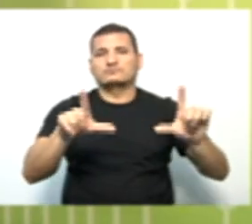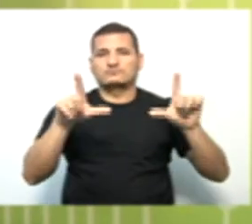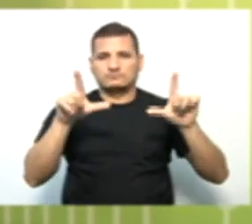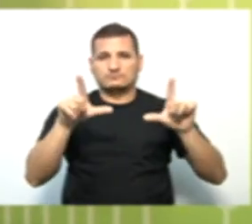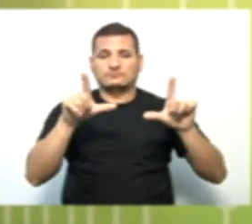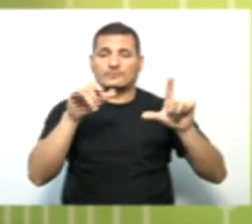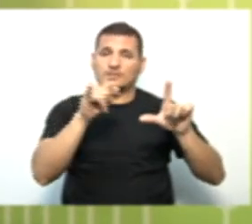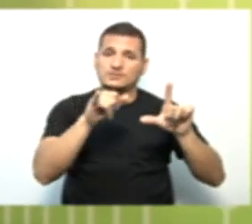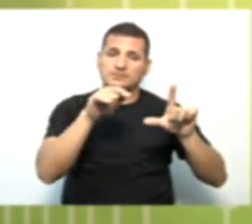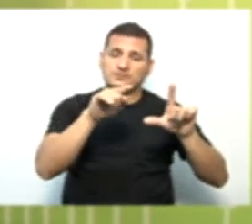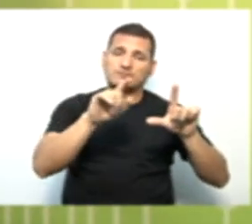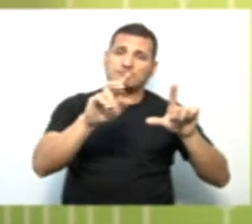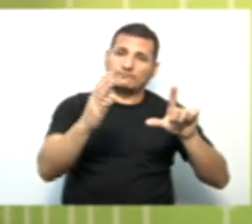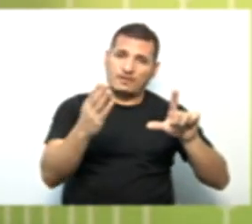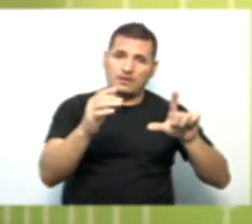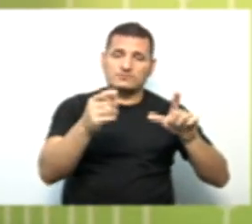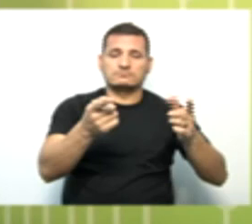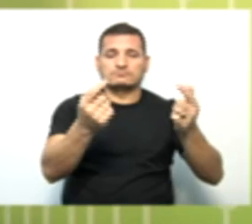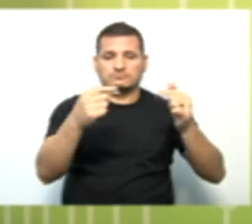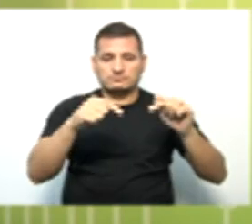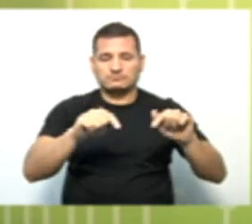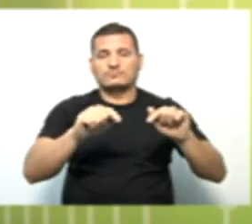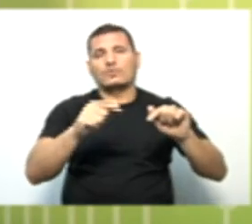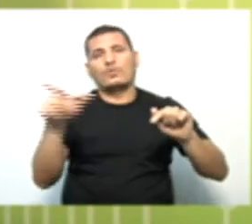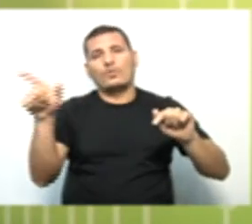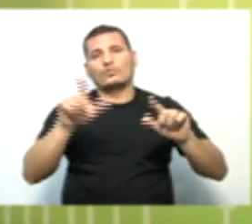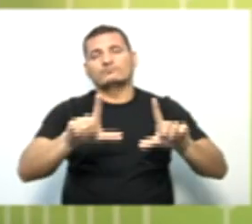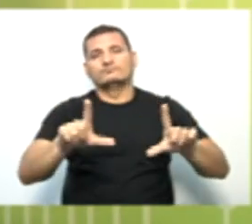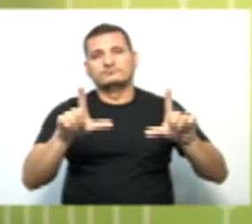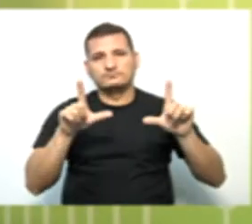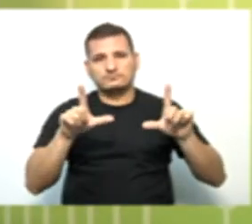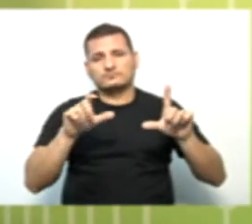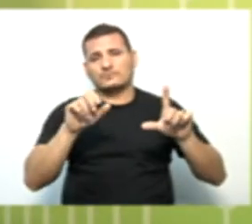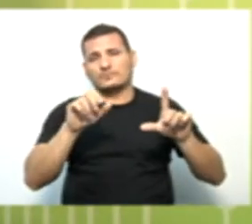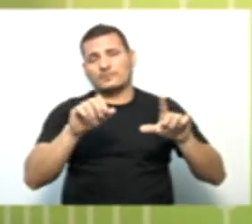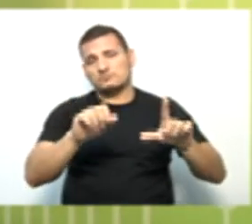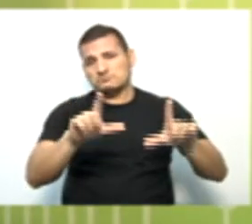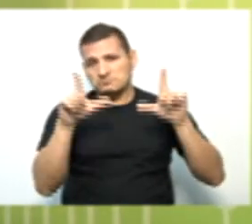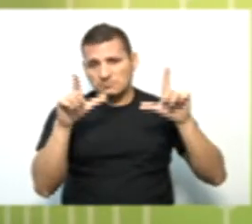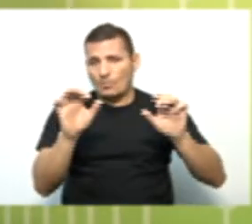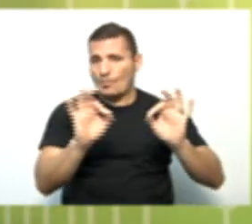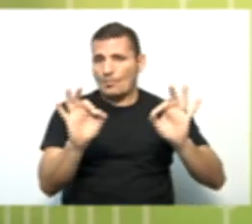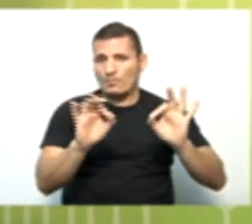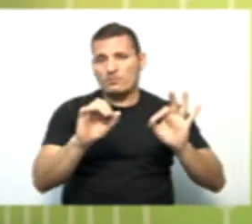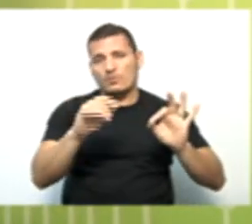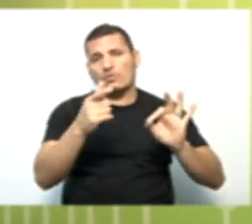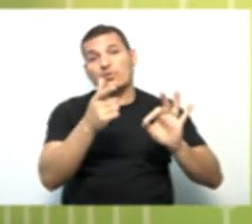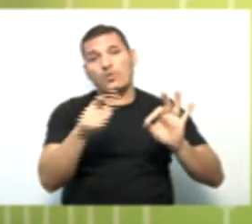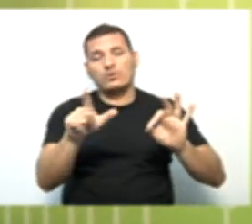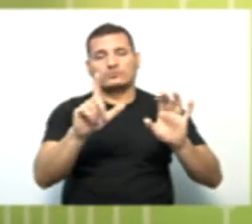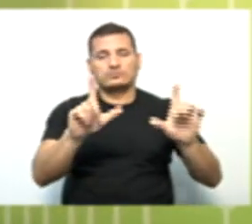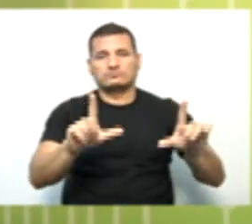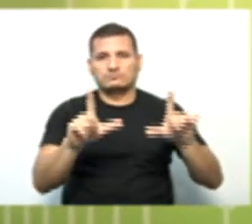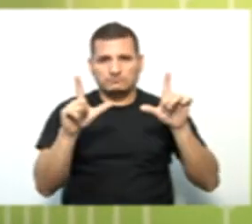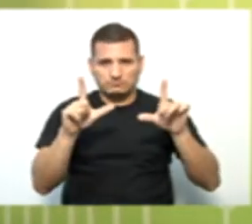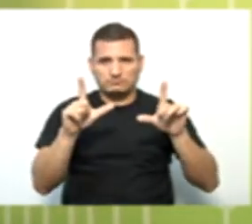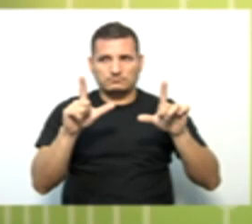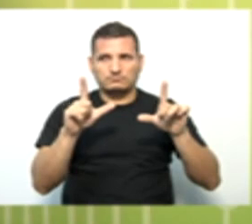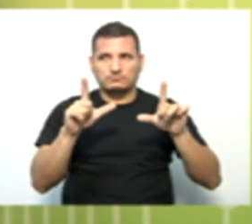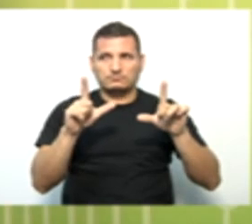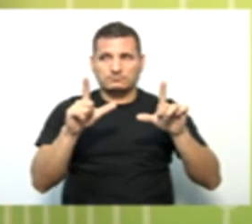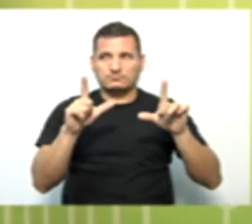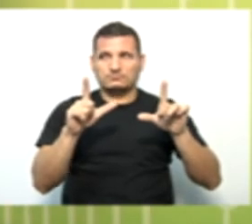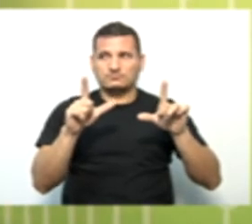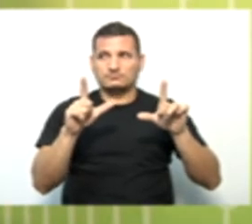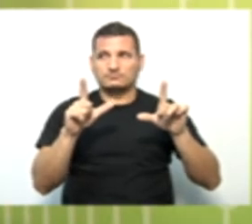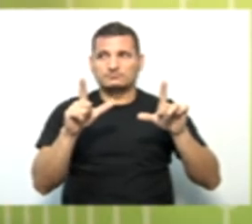Se essa condição for falsa, nós podemos simplesmente não executar comando algum ou executar um outro comando. Então, a